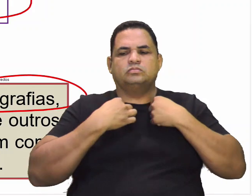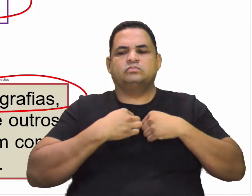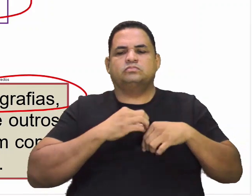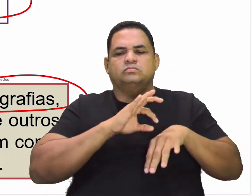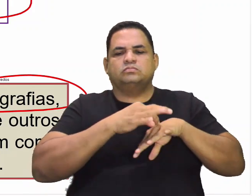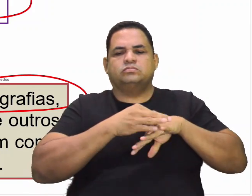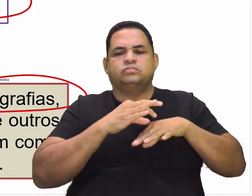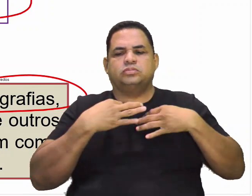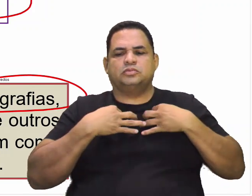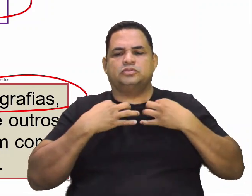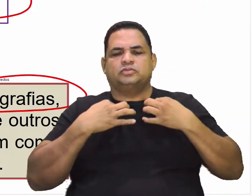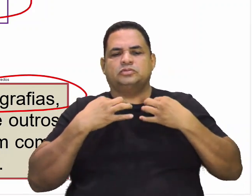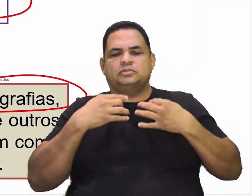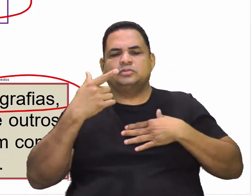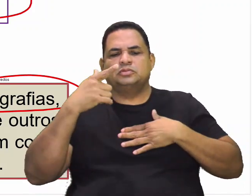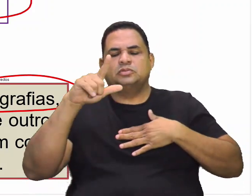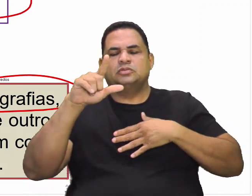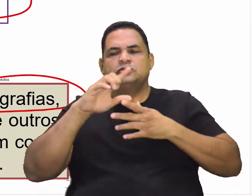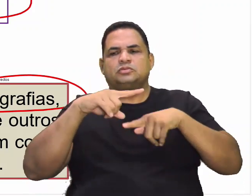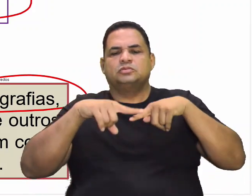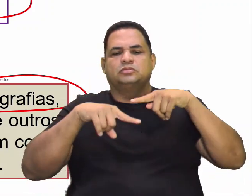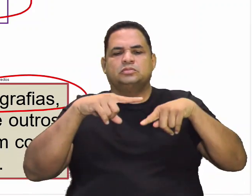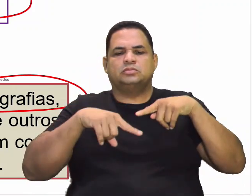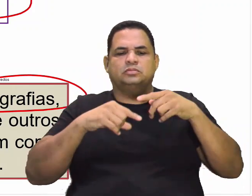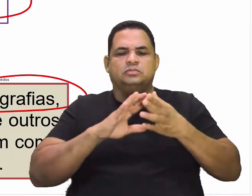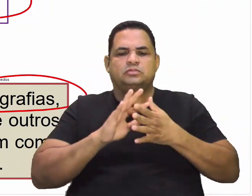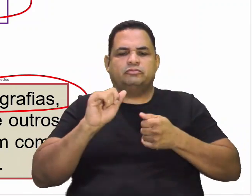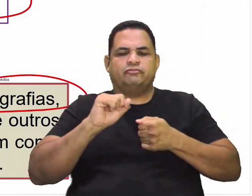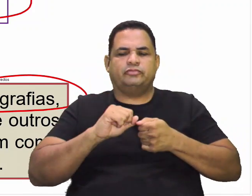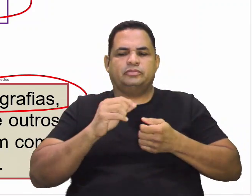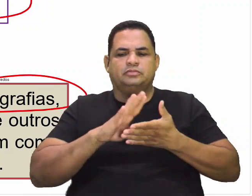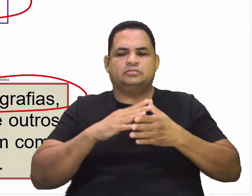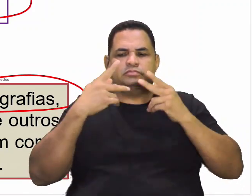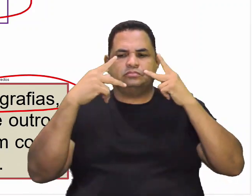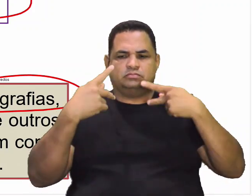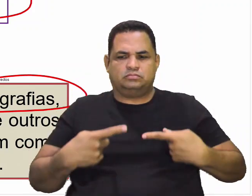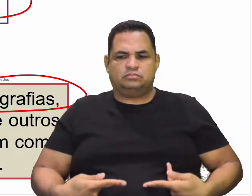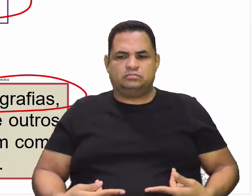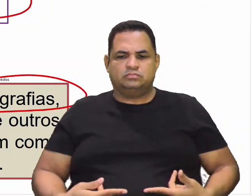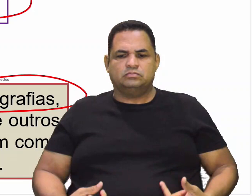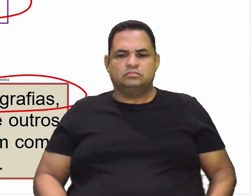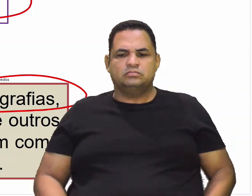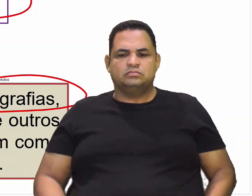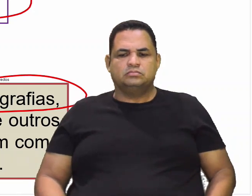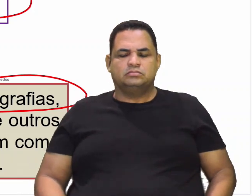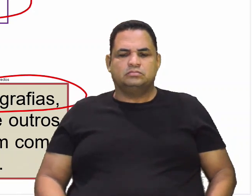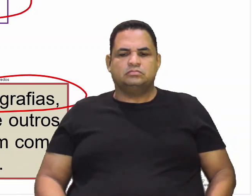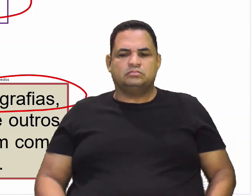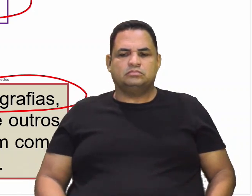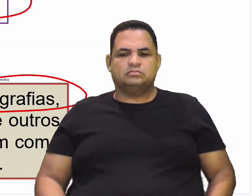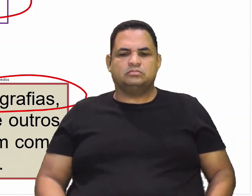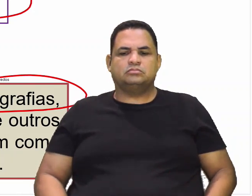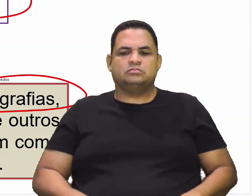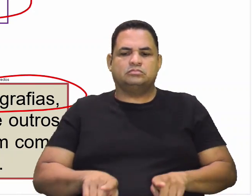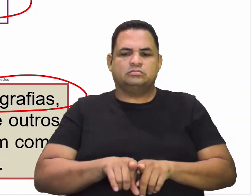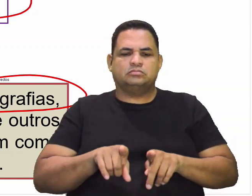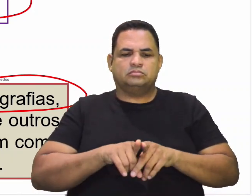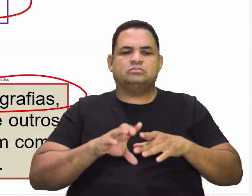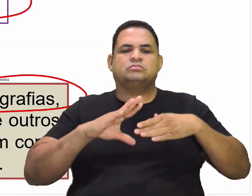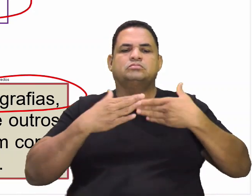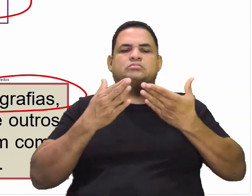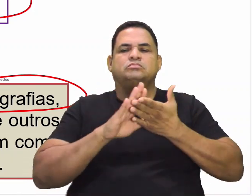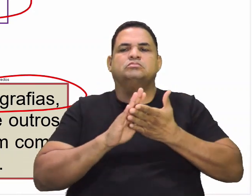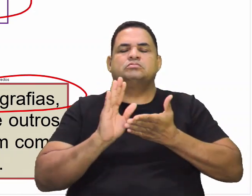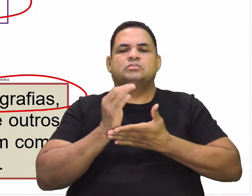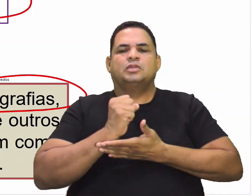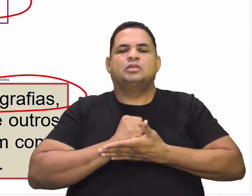joias, vestimentas, entre outros objetos feitos pelos seres humanos. Tudo isso serviu